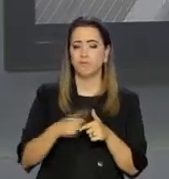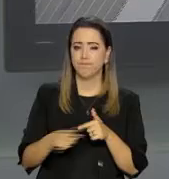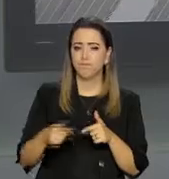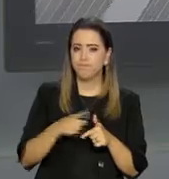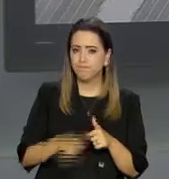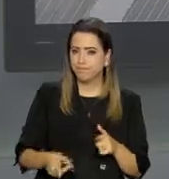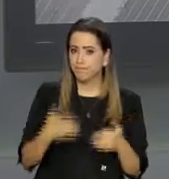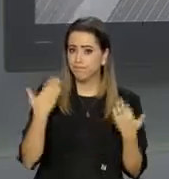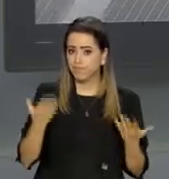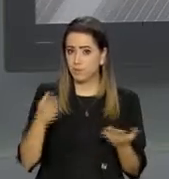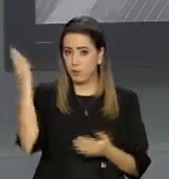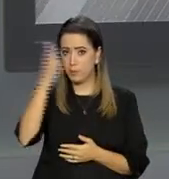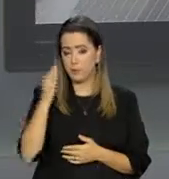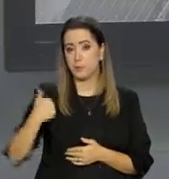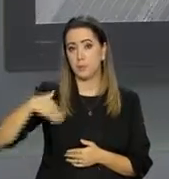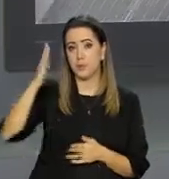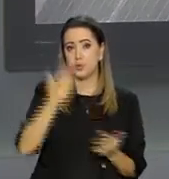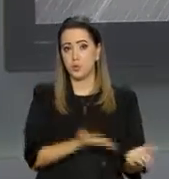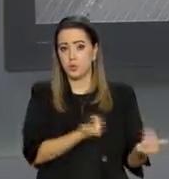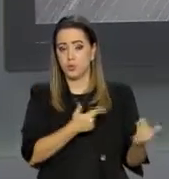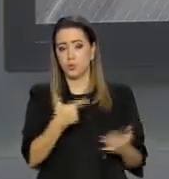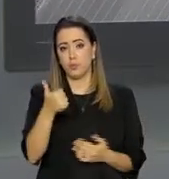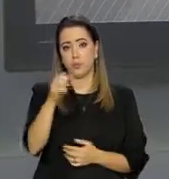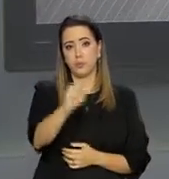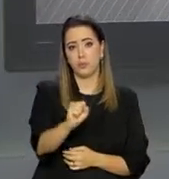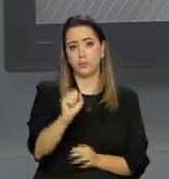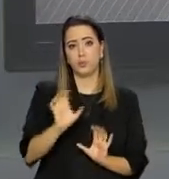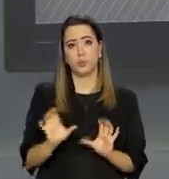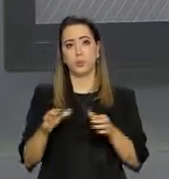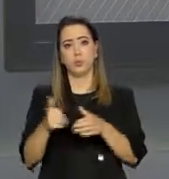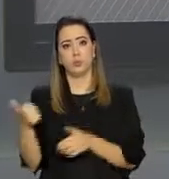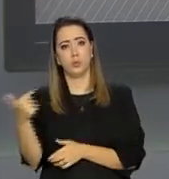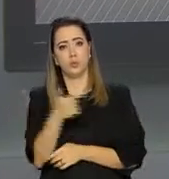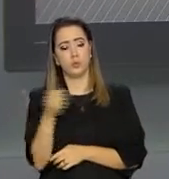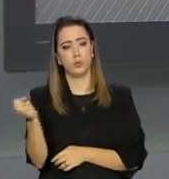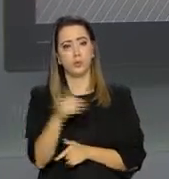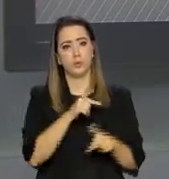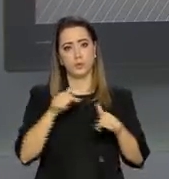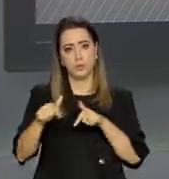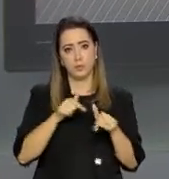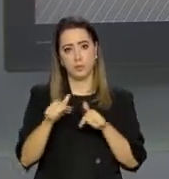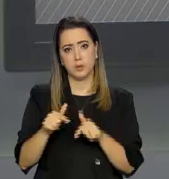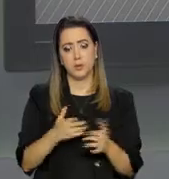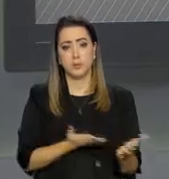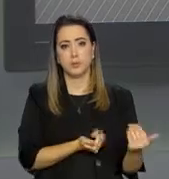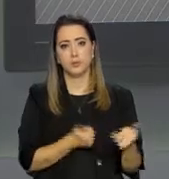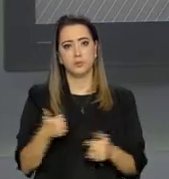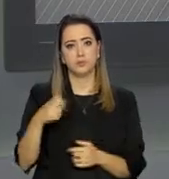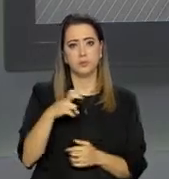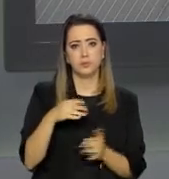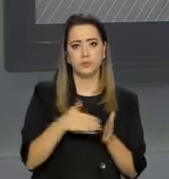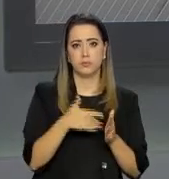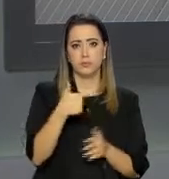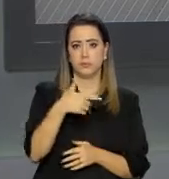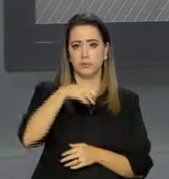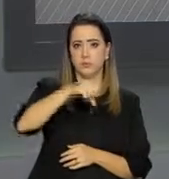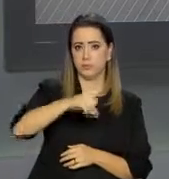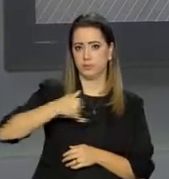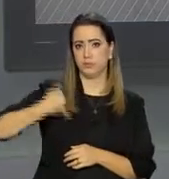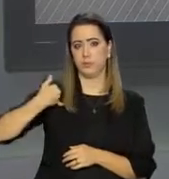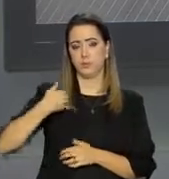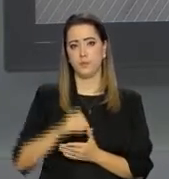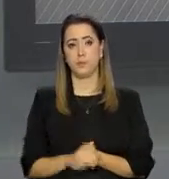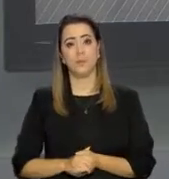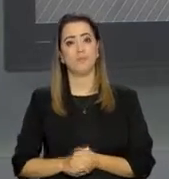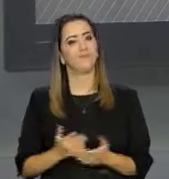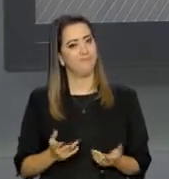vulnerabilidade. Esse é o Brasil Mais Jovem 2018, um pacote com 12 novas ações voltadas a jovens de 15 a 29